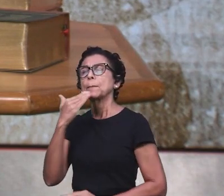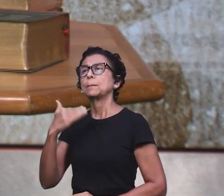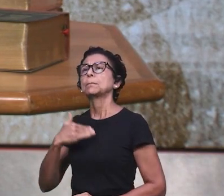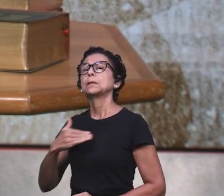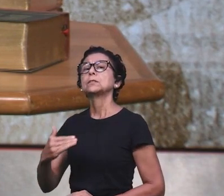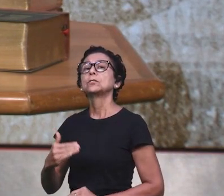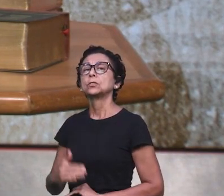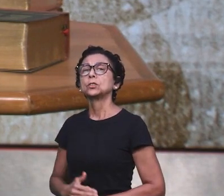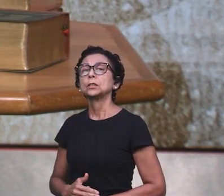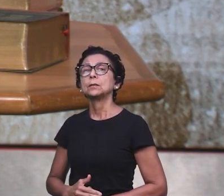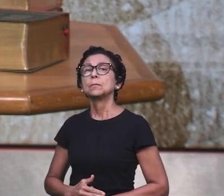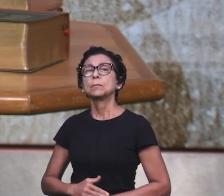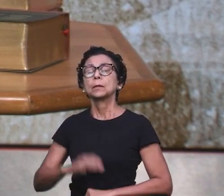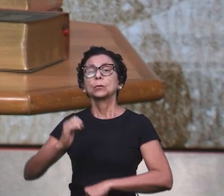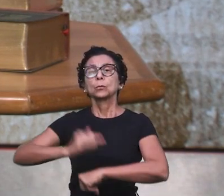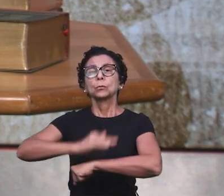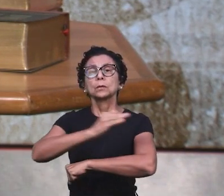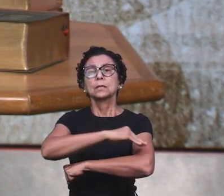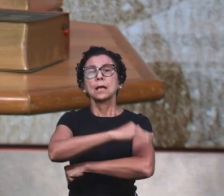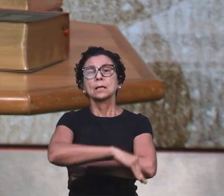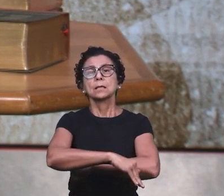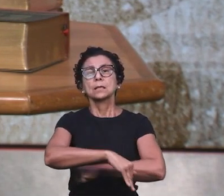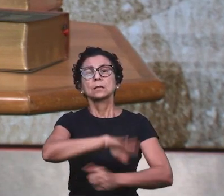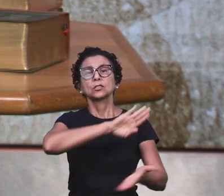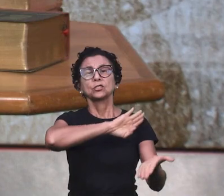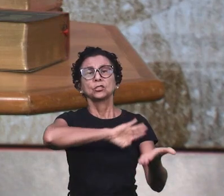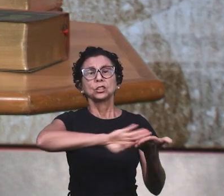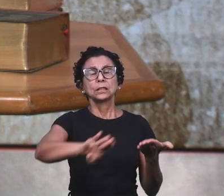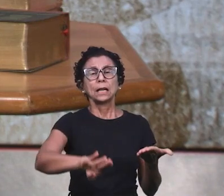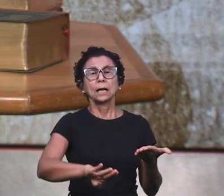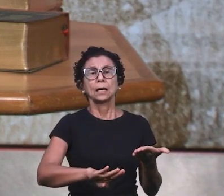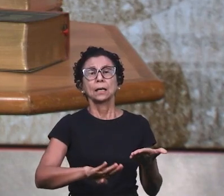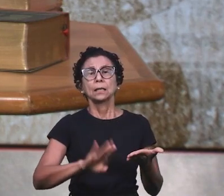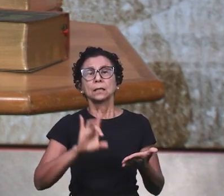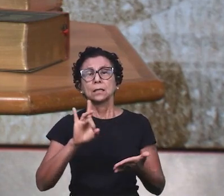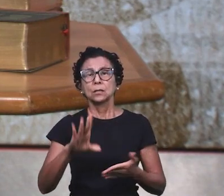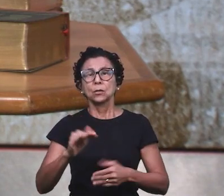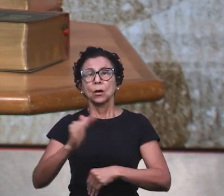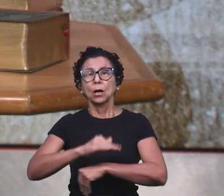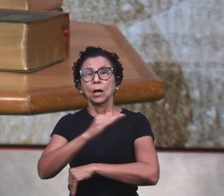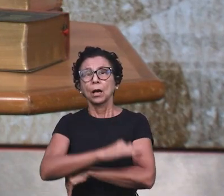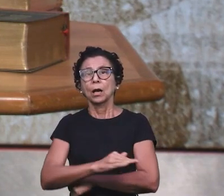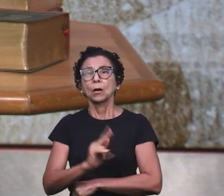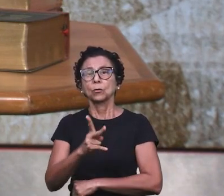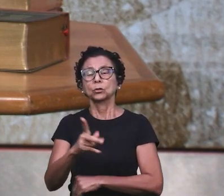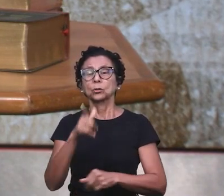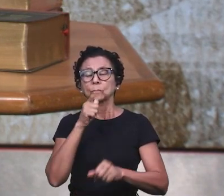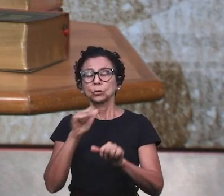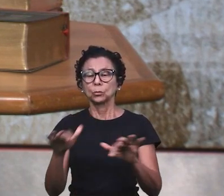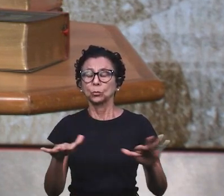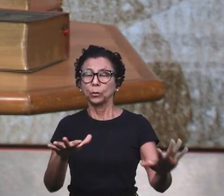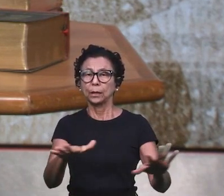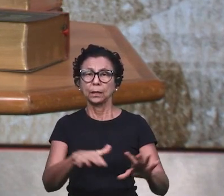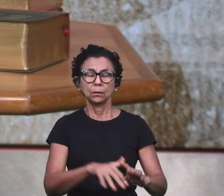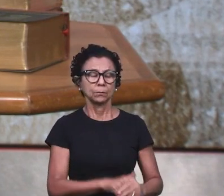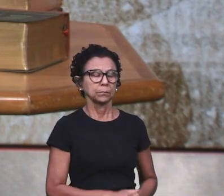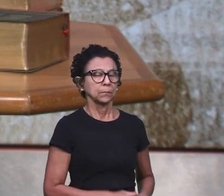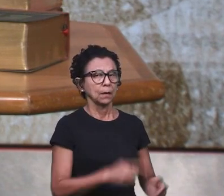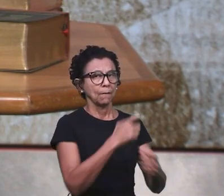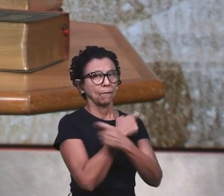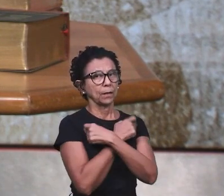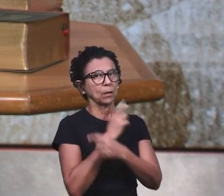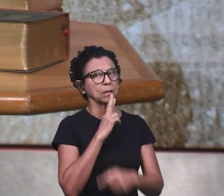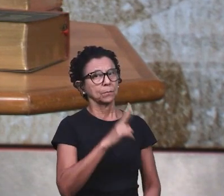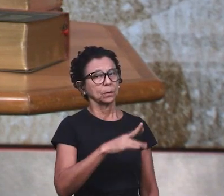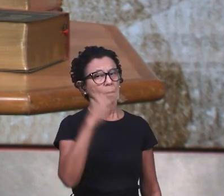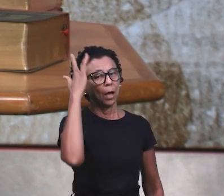que somente fiquem no rio. E ele disse: amanhã. E Moisés disse: seja